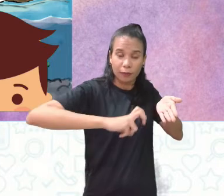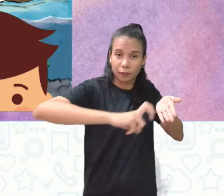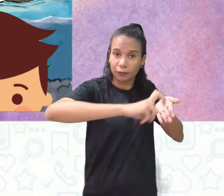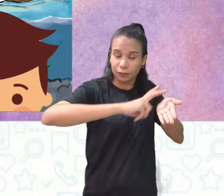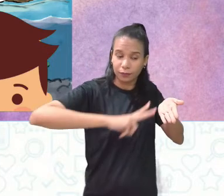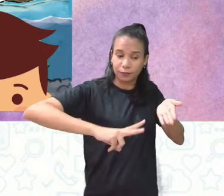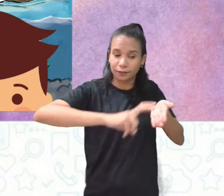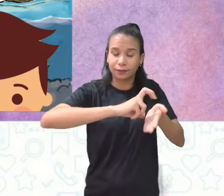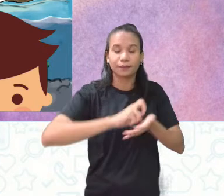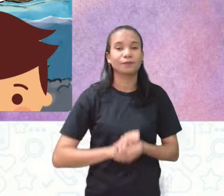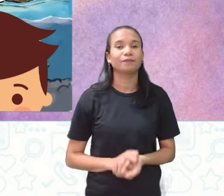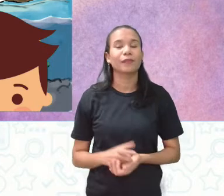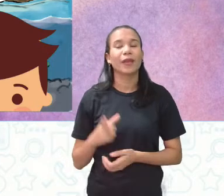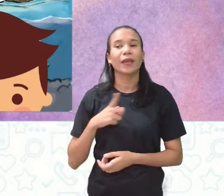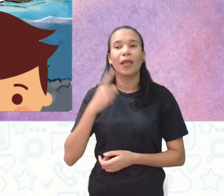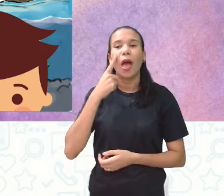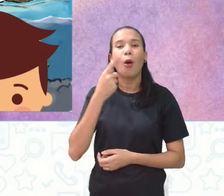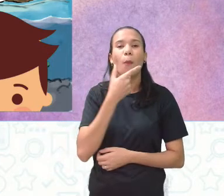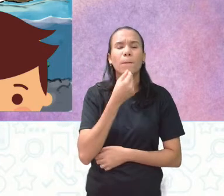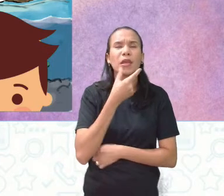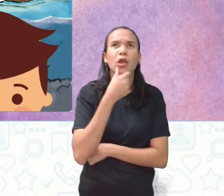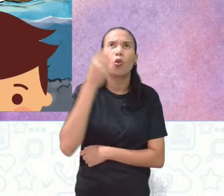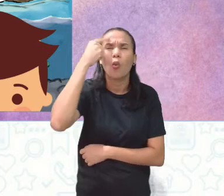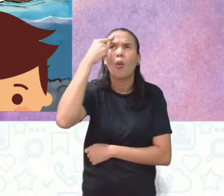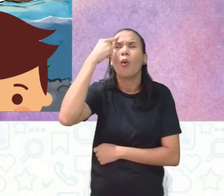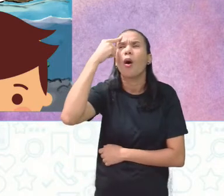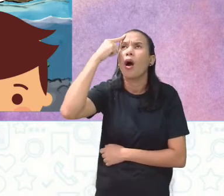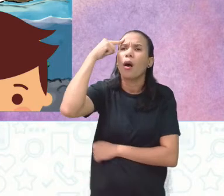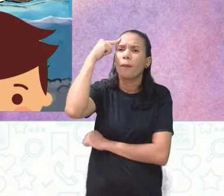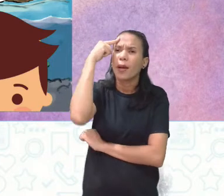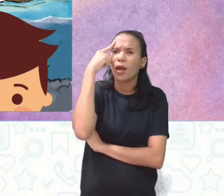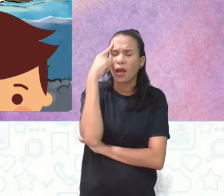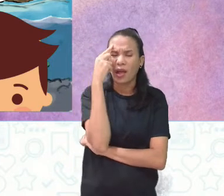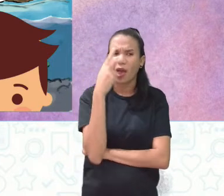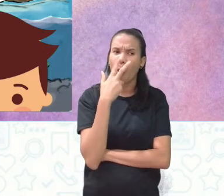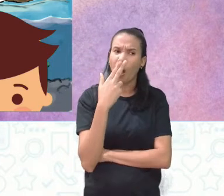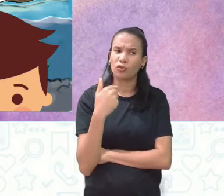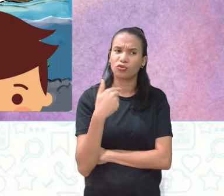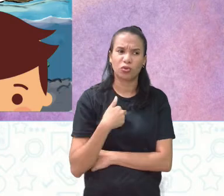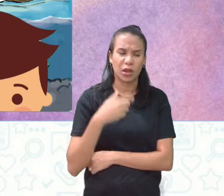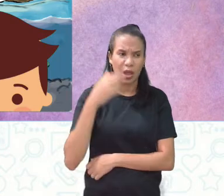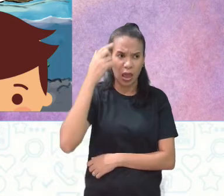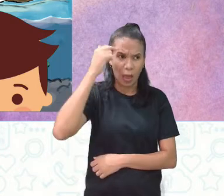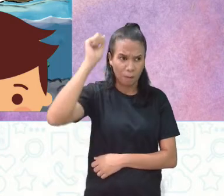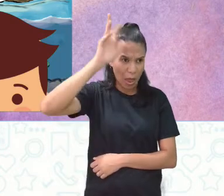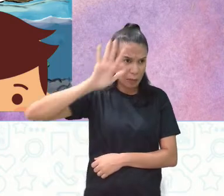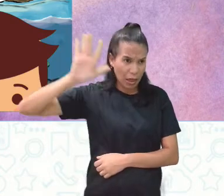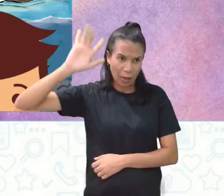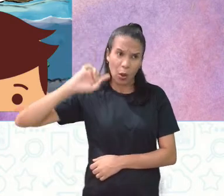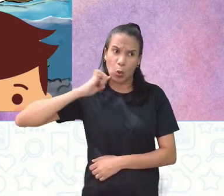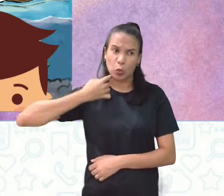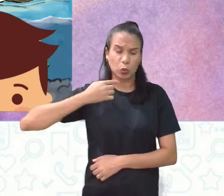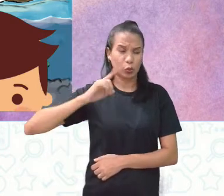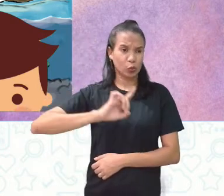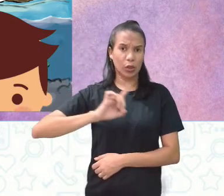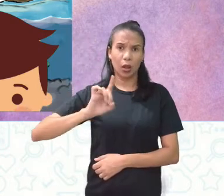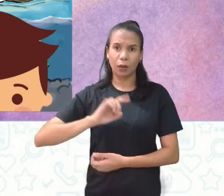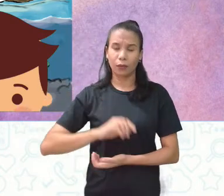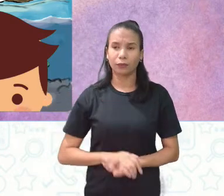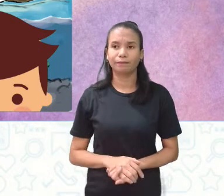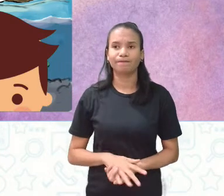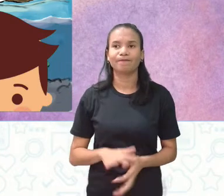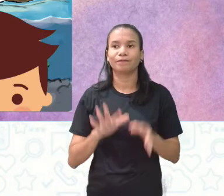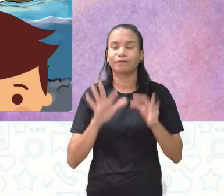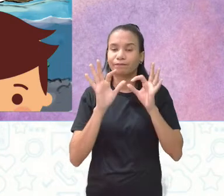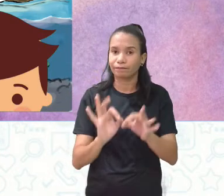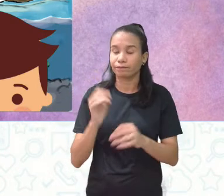não verbal. E aí tem um menininho pensando, acho que não é a minha mente que está poluída, certo? A